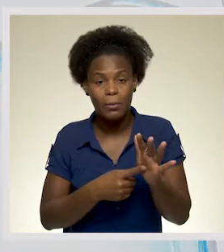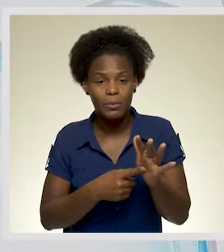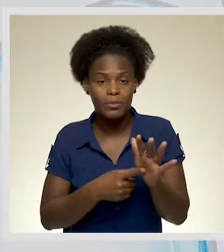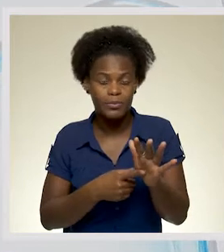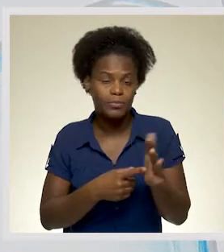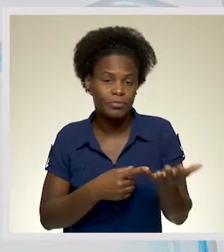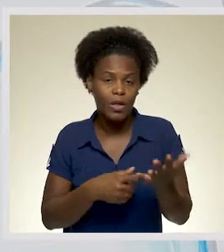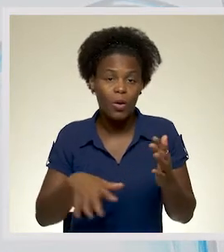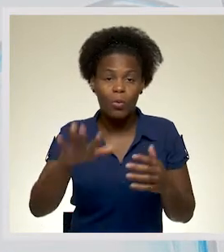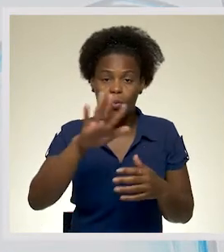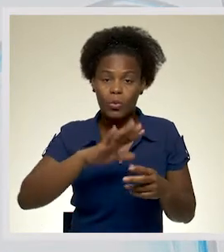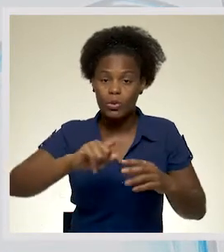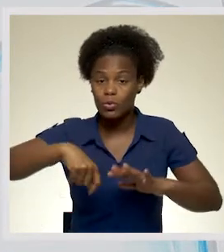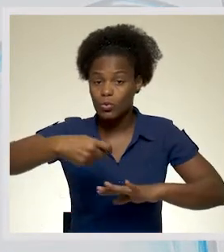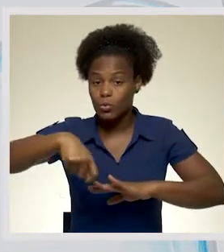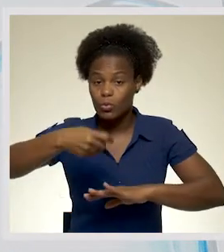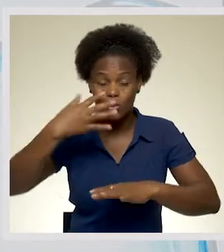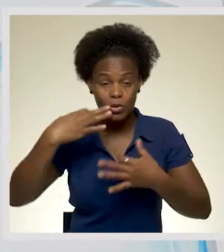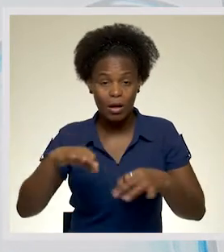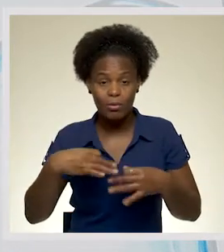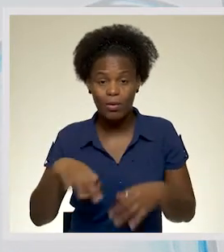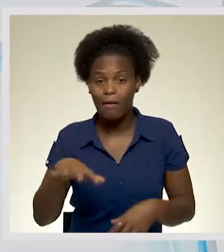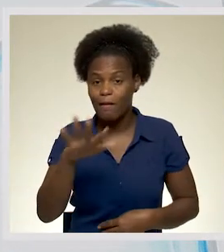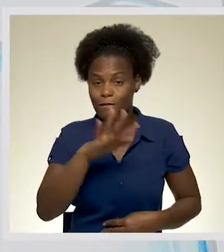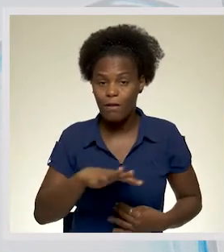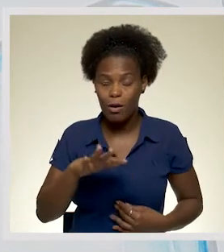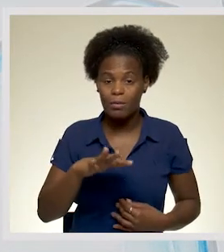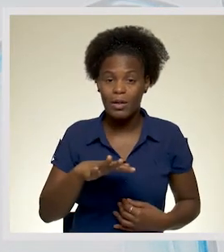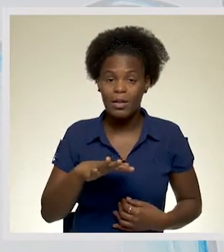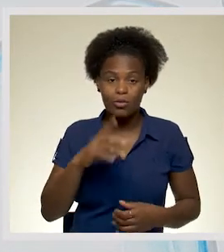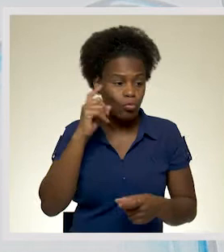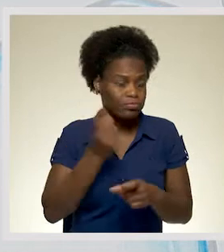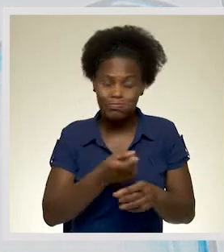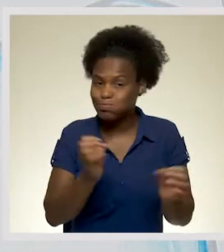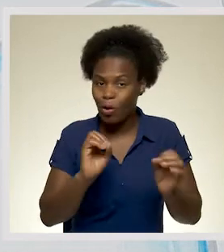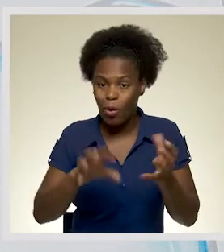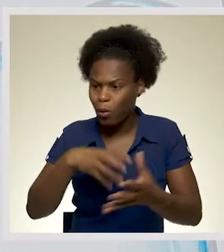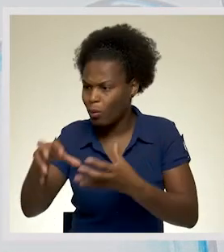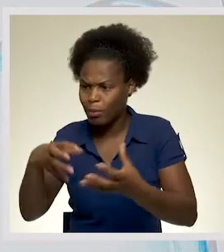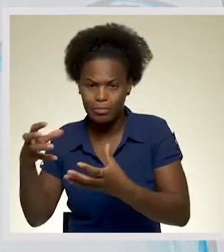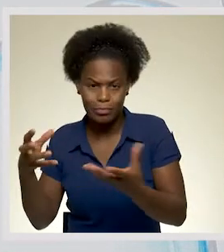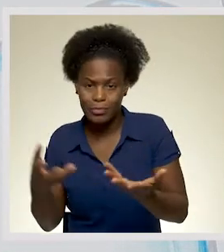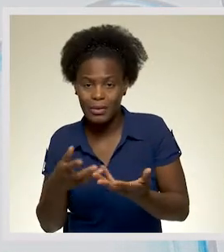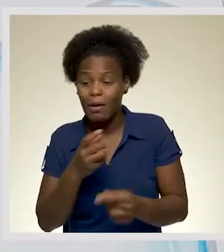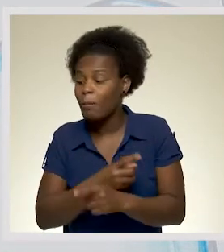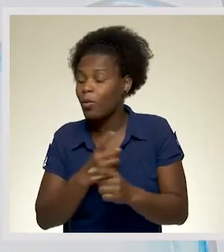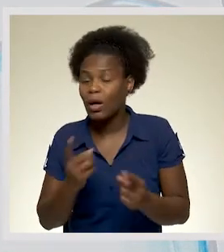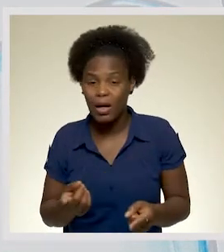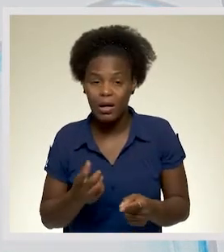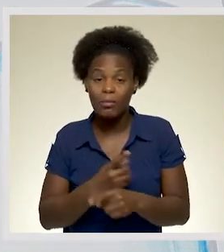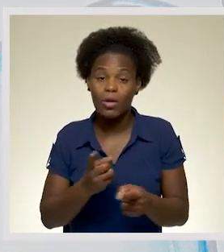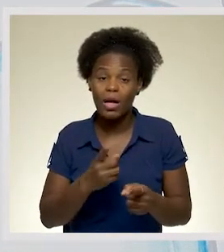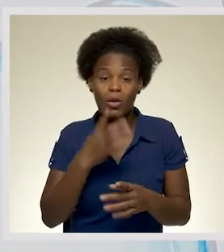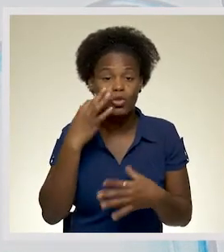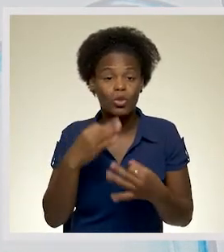Utilização dos recursos naturais de uma maneira descontrolada. Por que se usa os